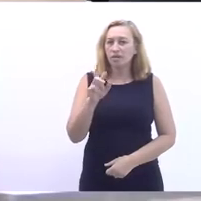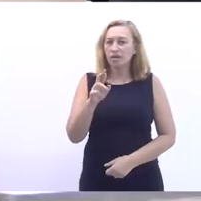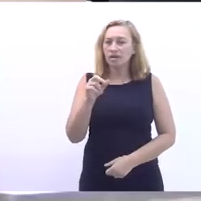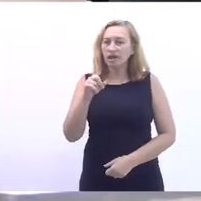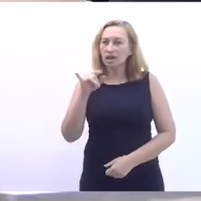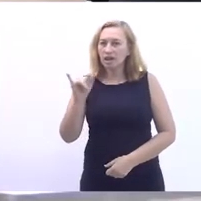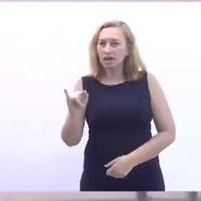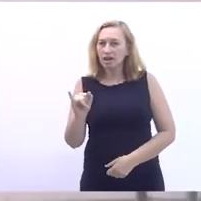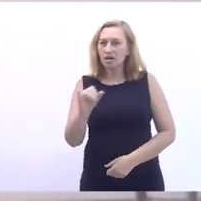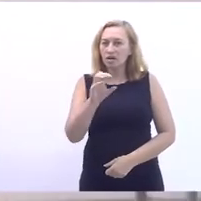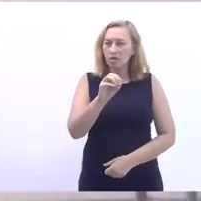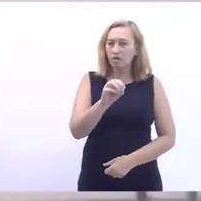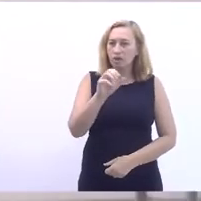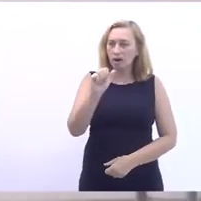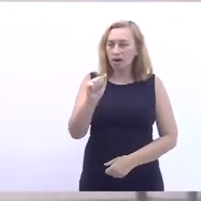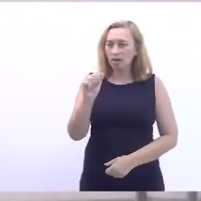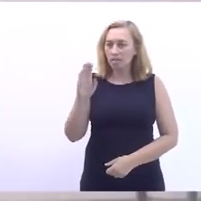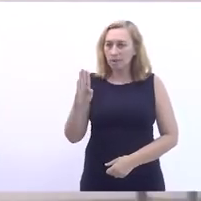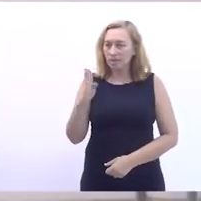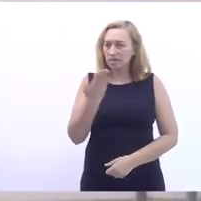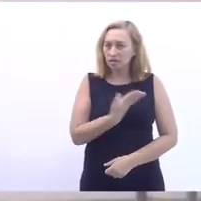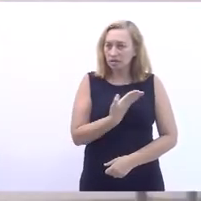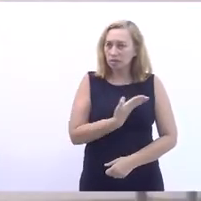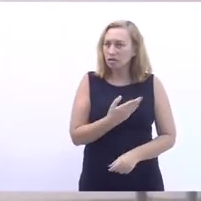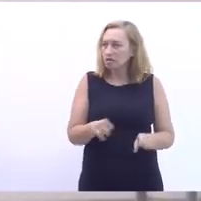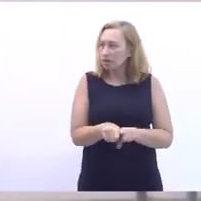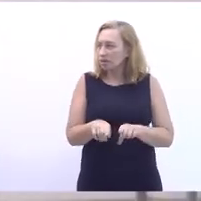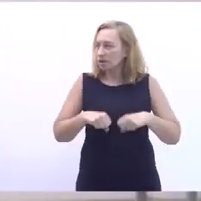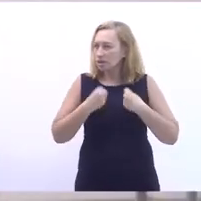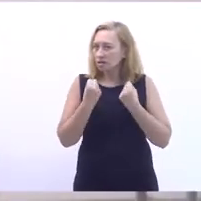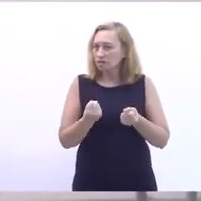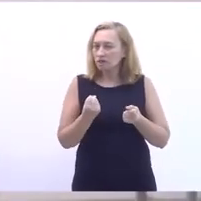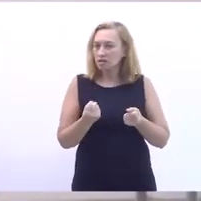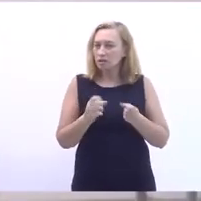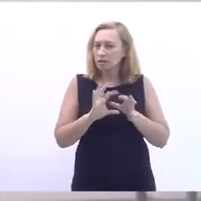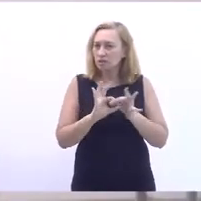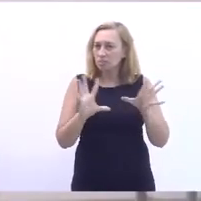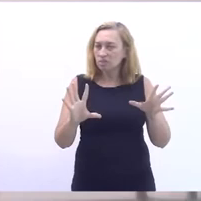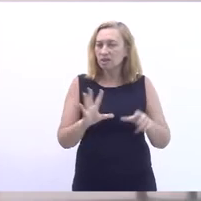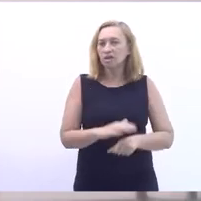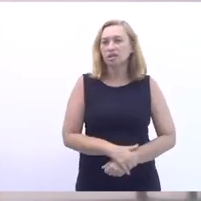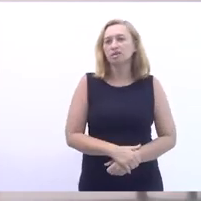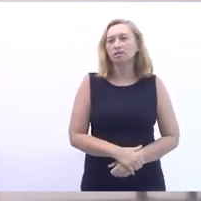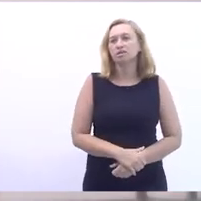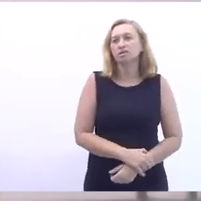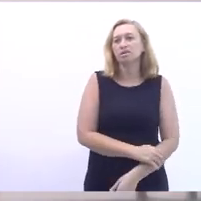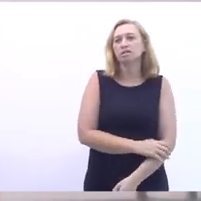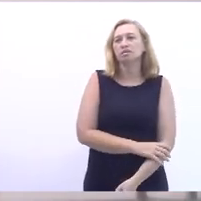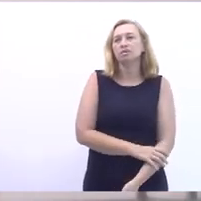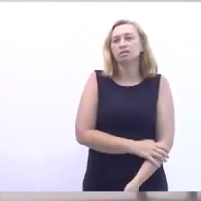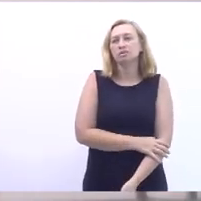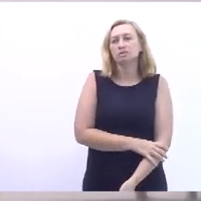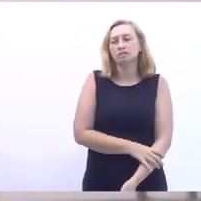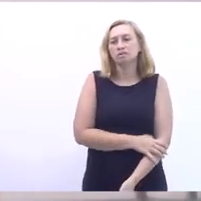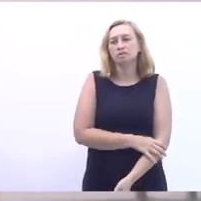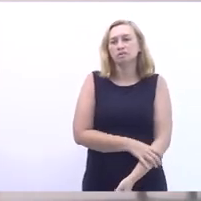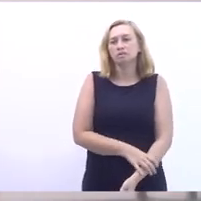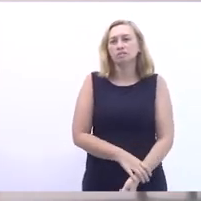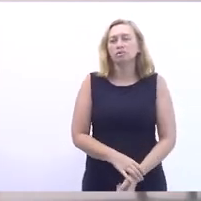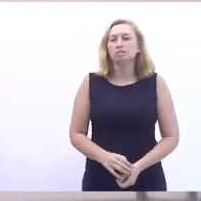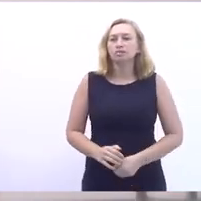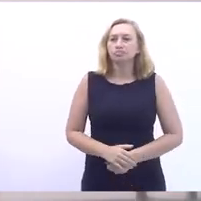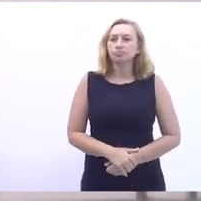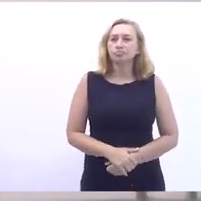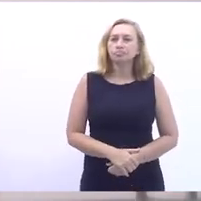OAB nosso parceiro também o defensor da das liberdades e sempre do